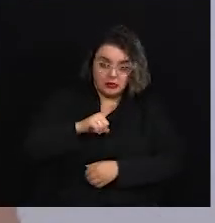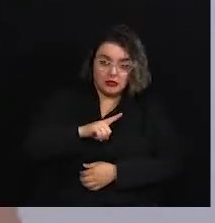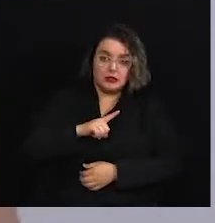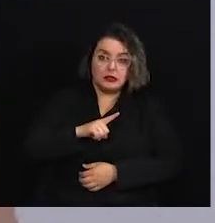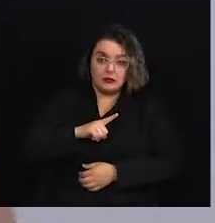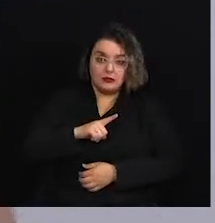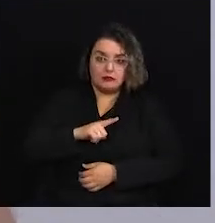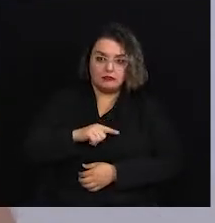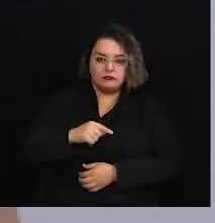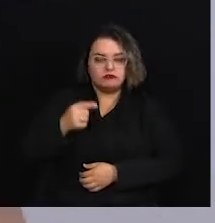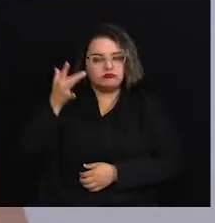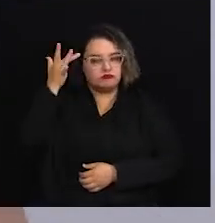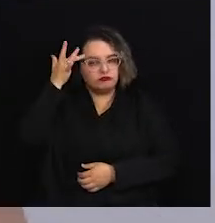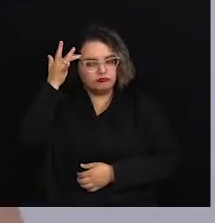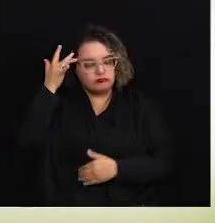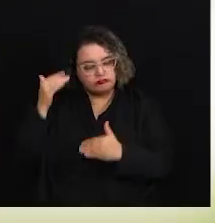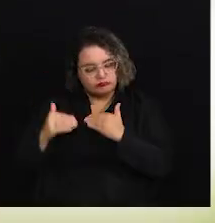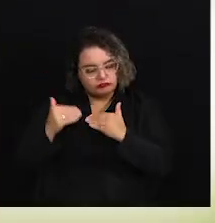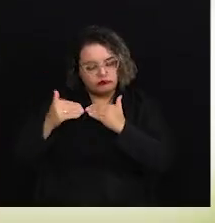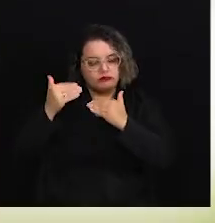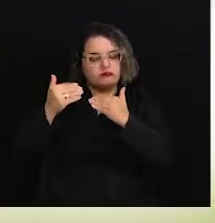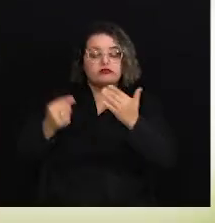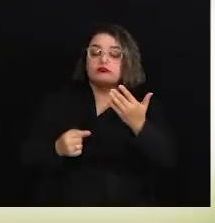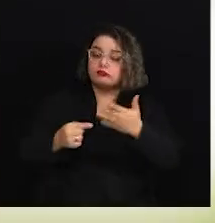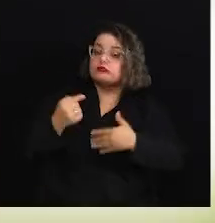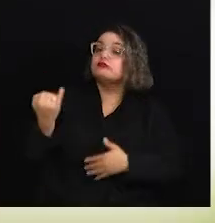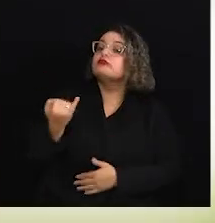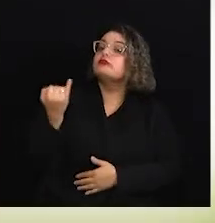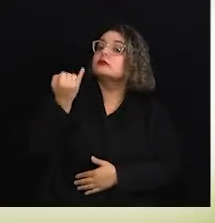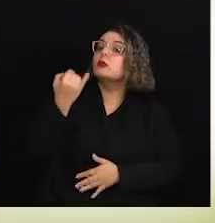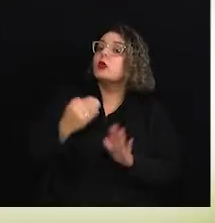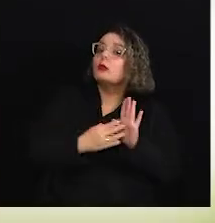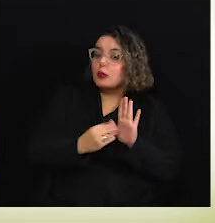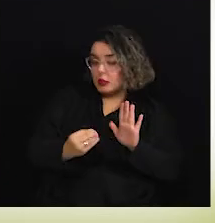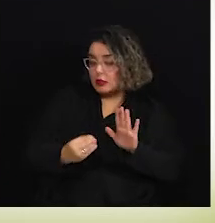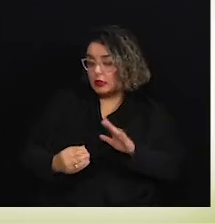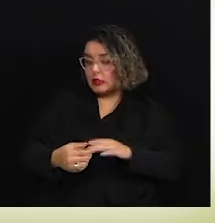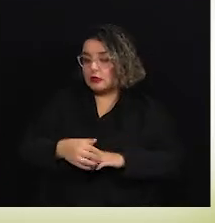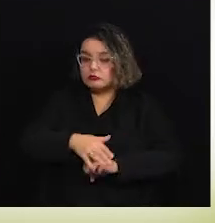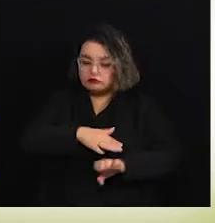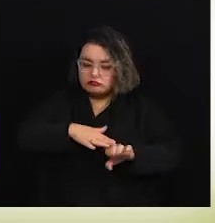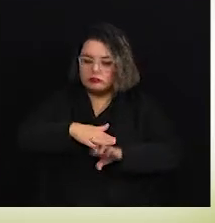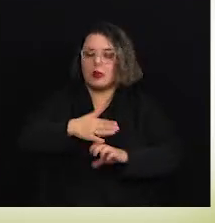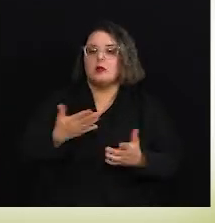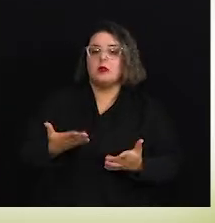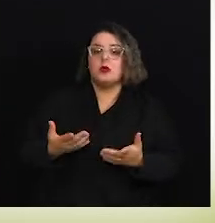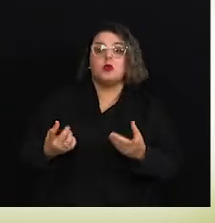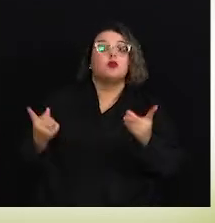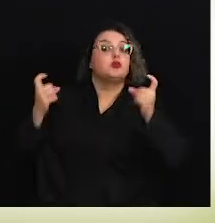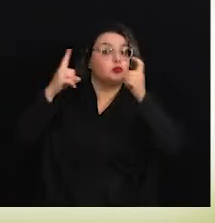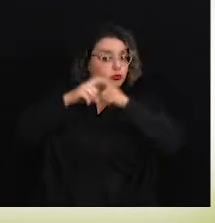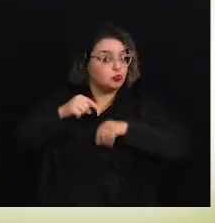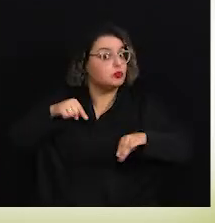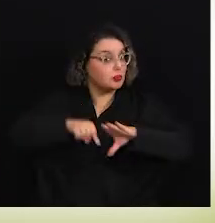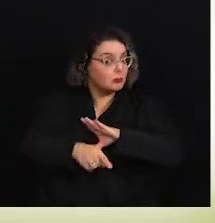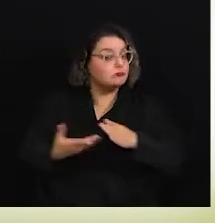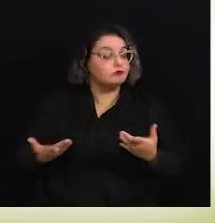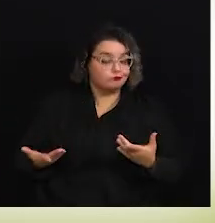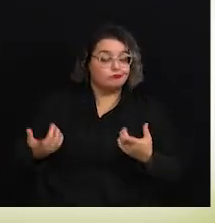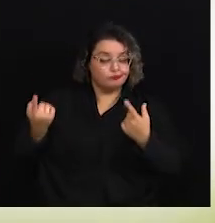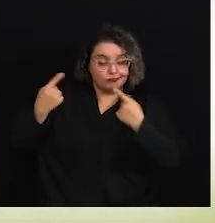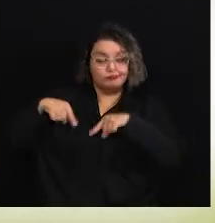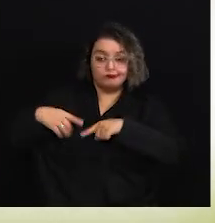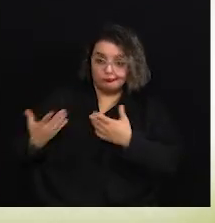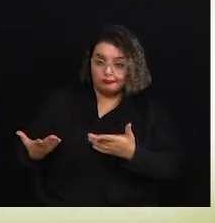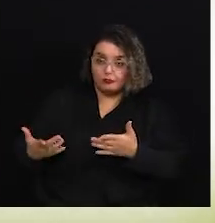de maturar a ideia e alguns pontos importantíssimos do modelo de negócios. Porque o grande desafio é